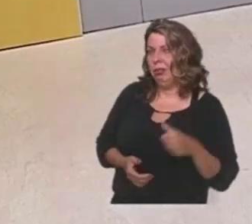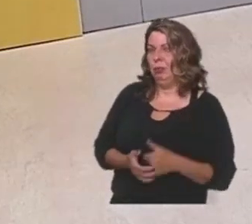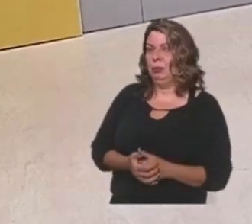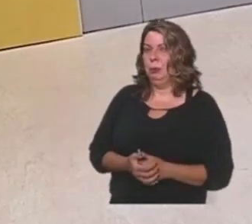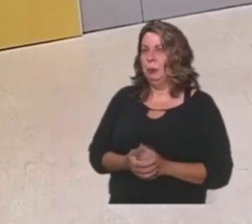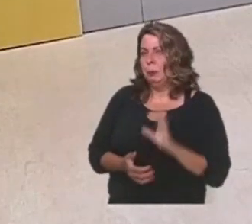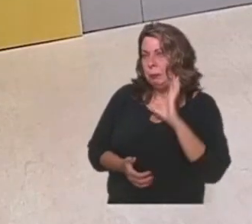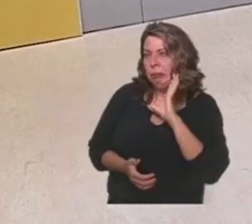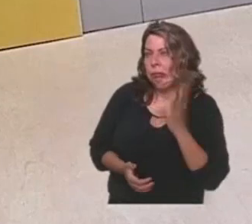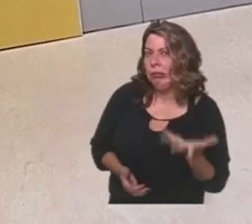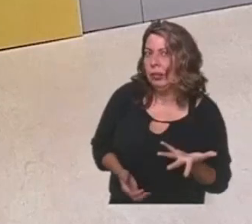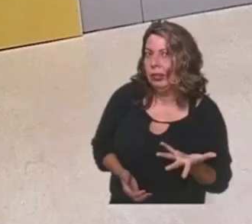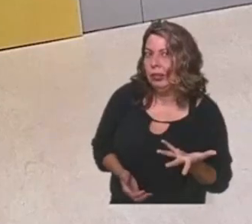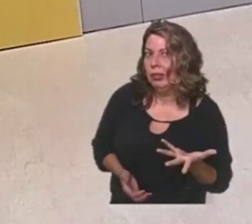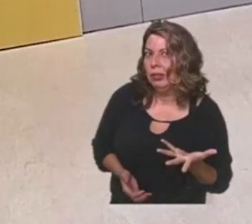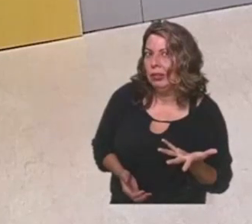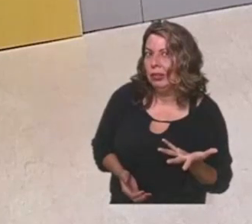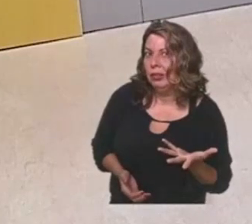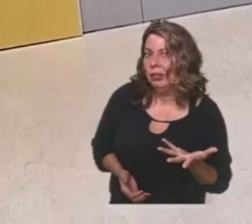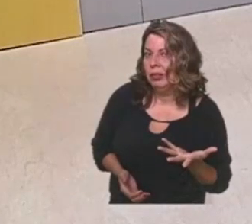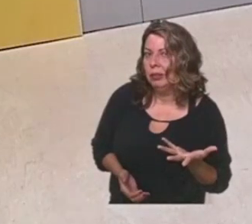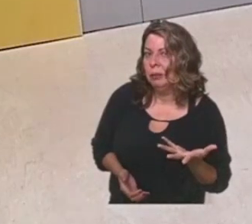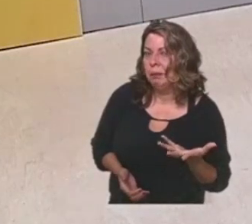37, decide.